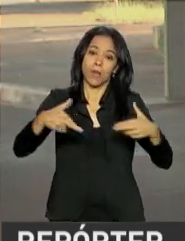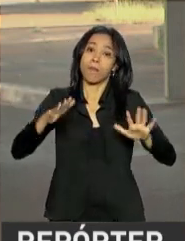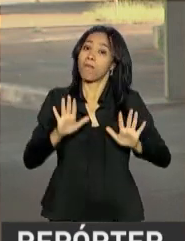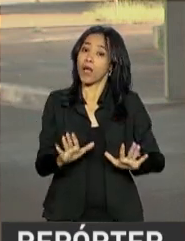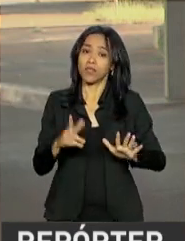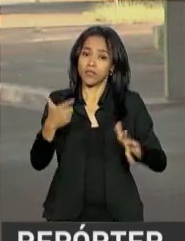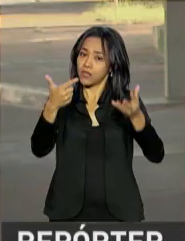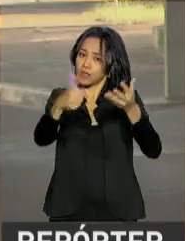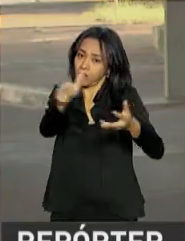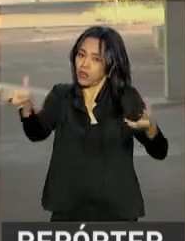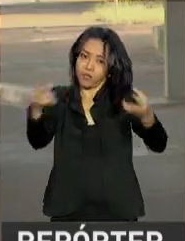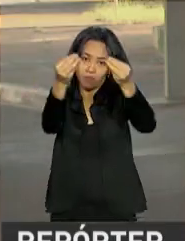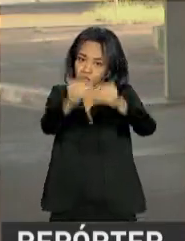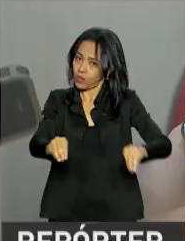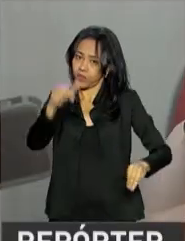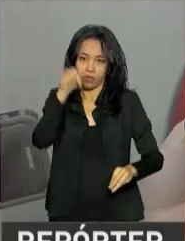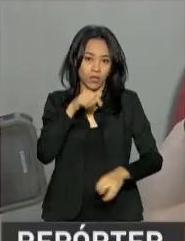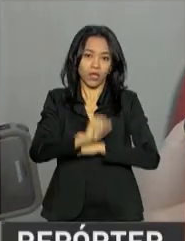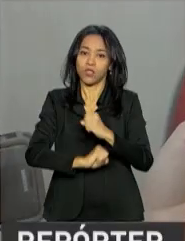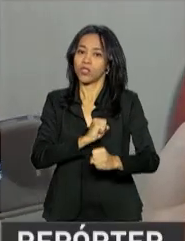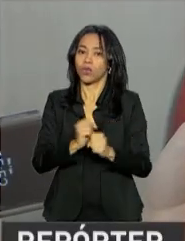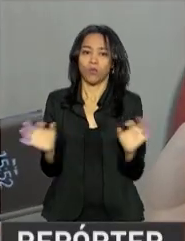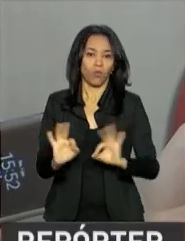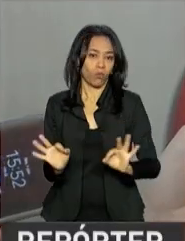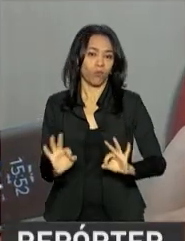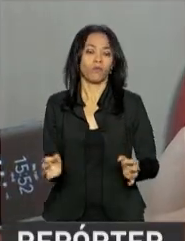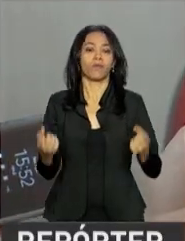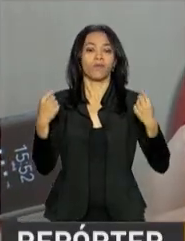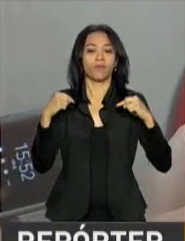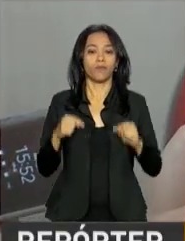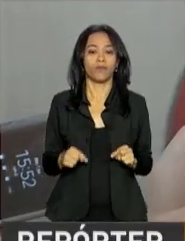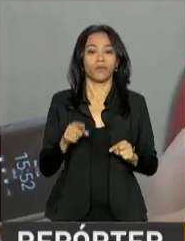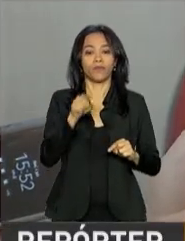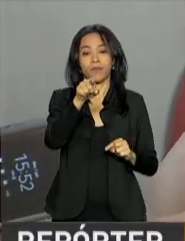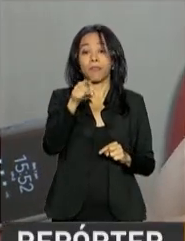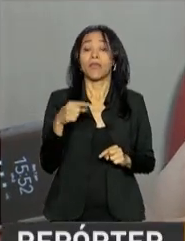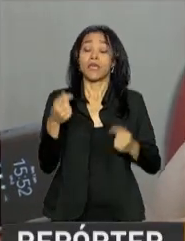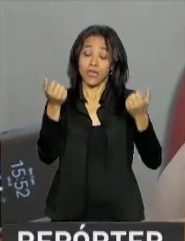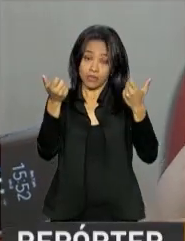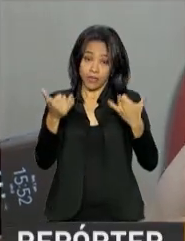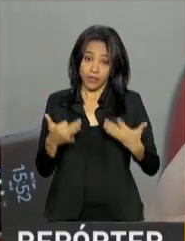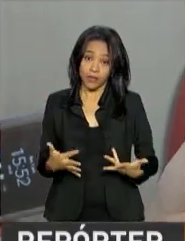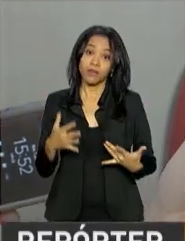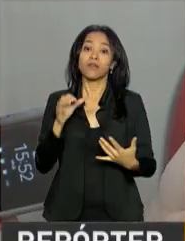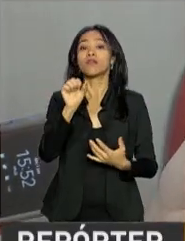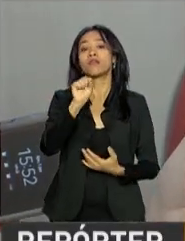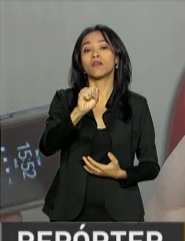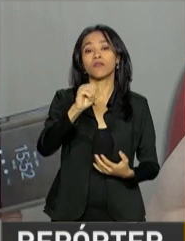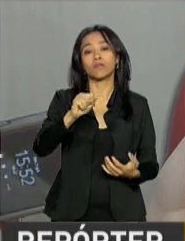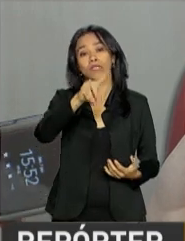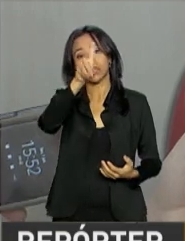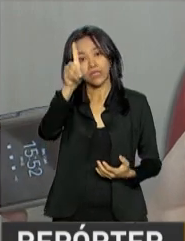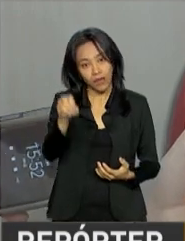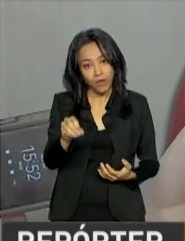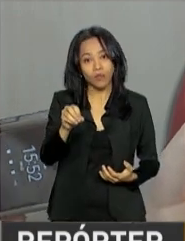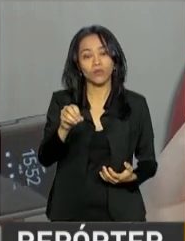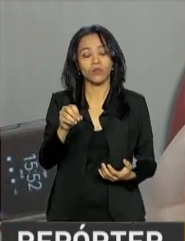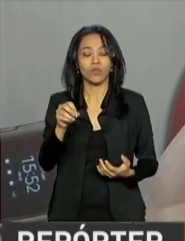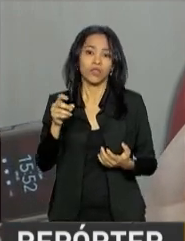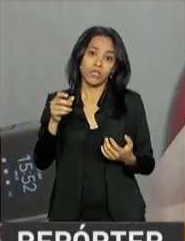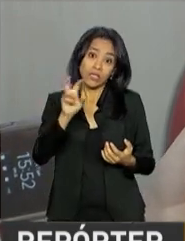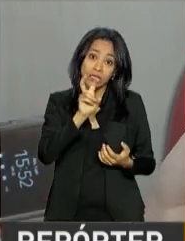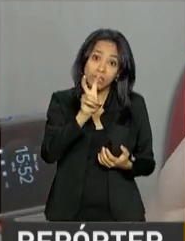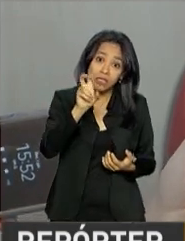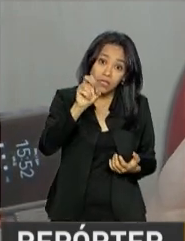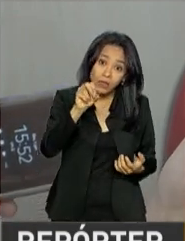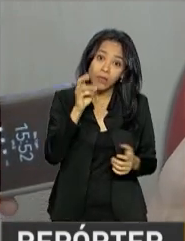expectativa para este ano o saldo comercial anual é esperamos que chique que encerre com na casa dos 50